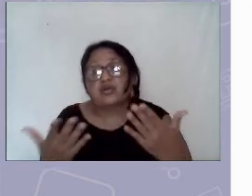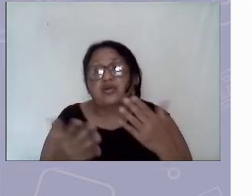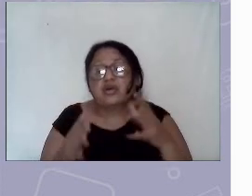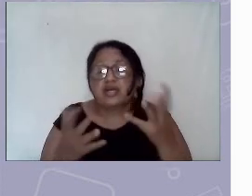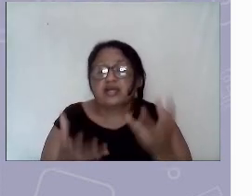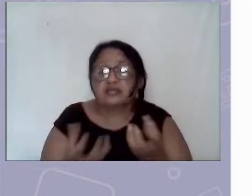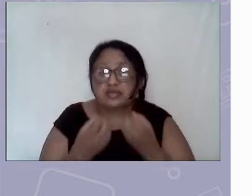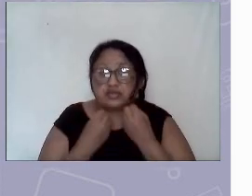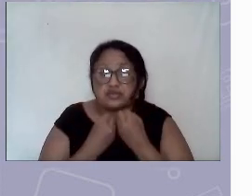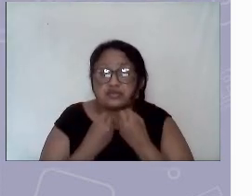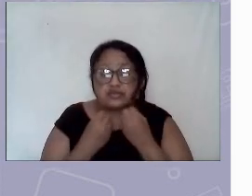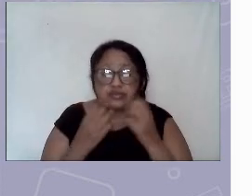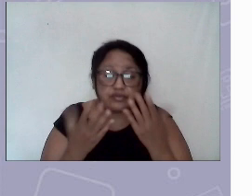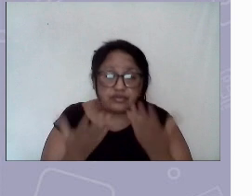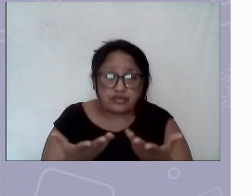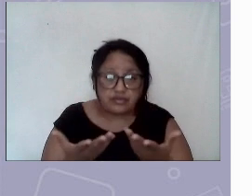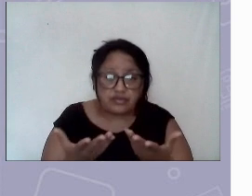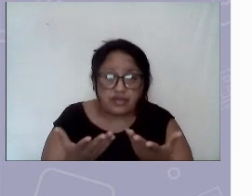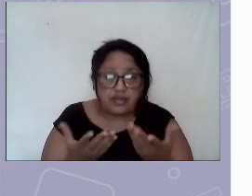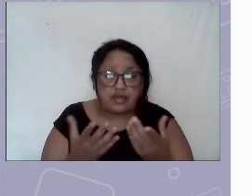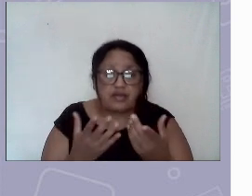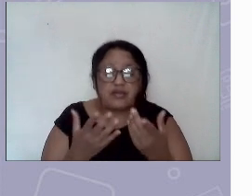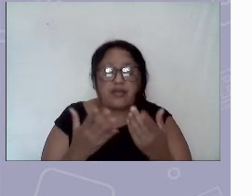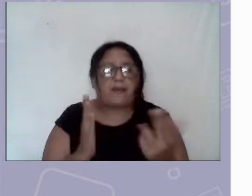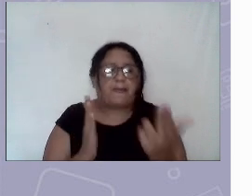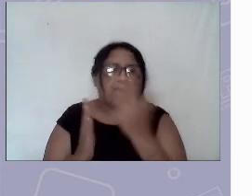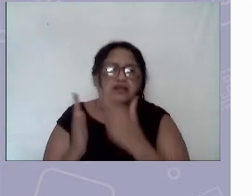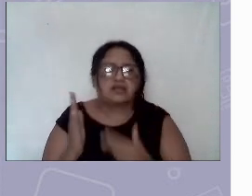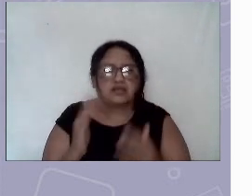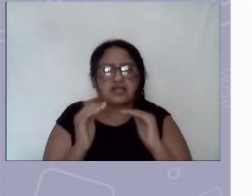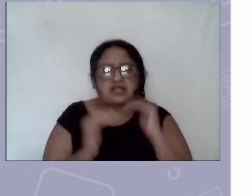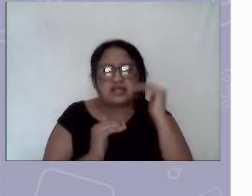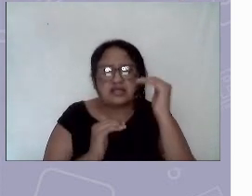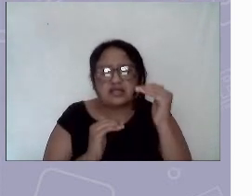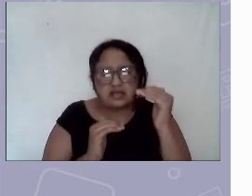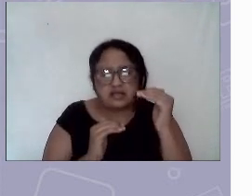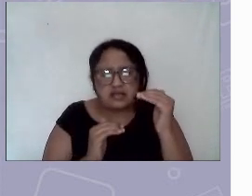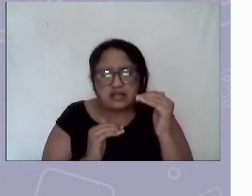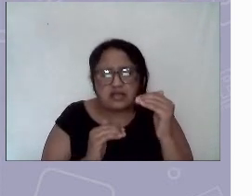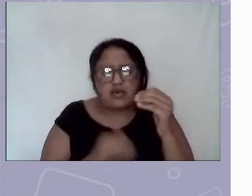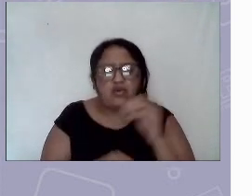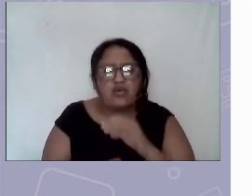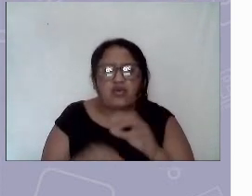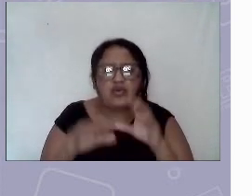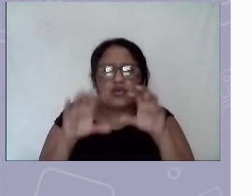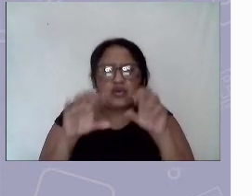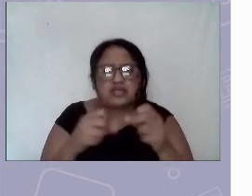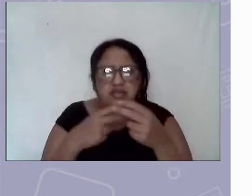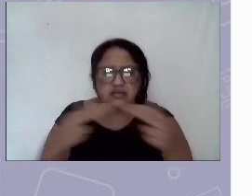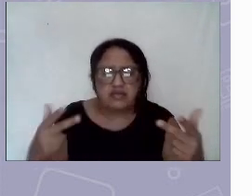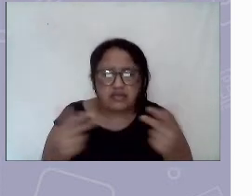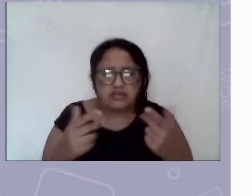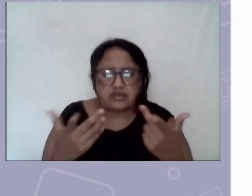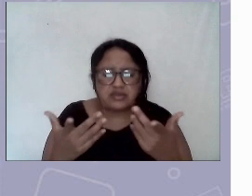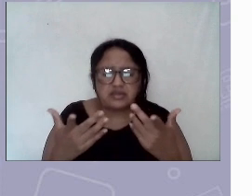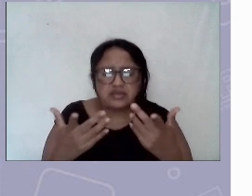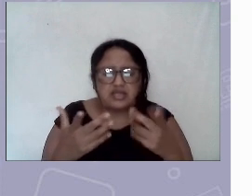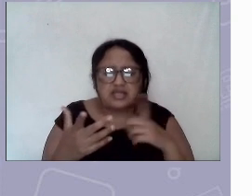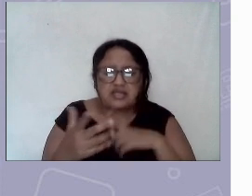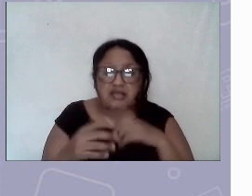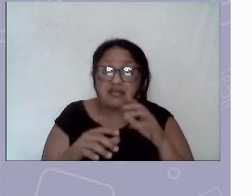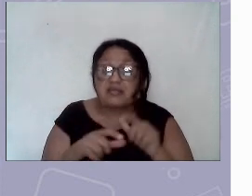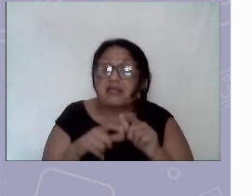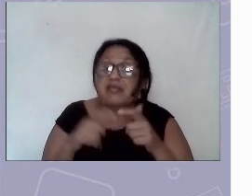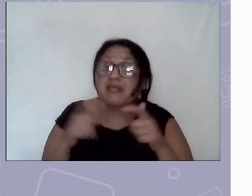Bem pelo modelo acima o animal que possui o menor que tem maiores chances de sobreviver